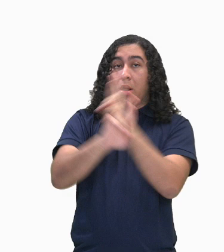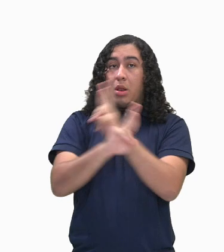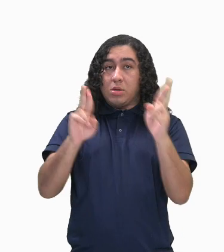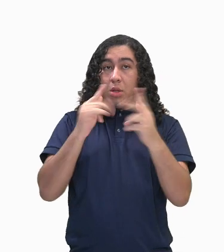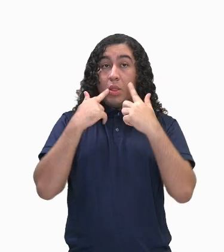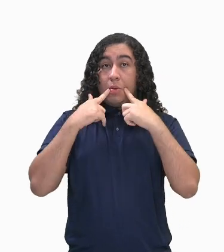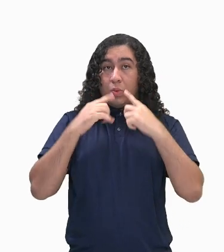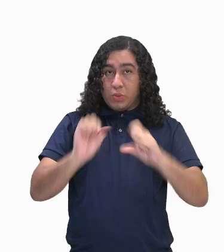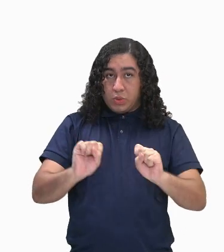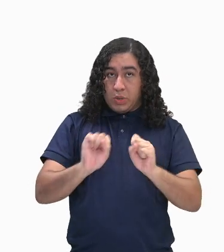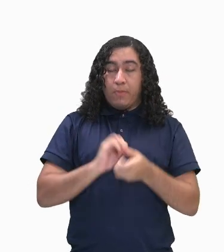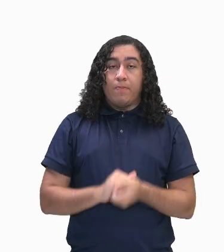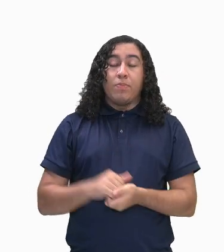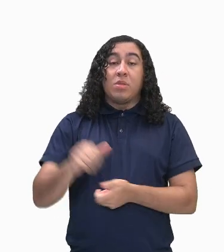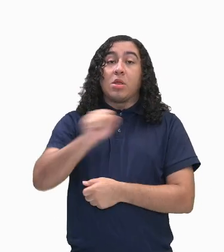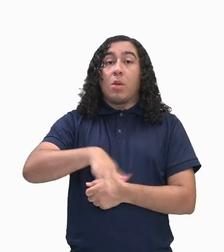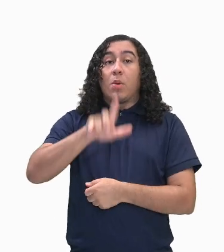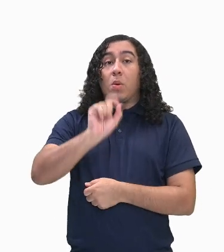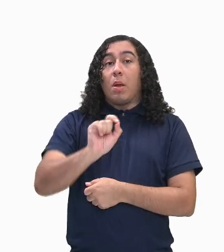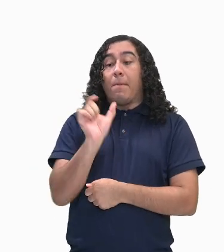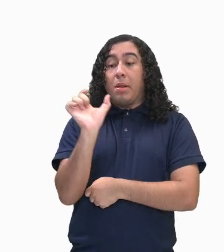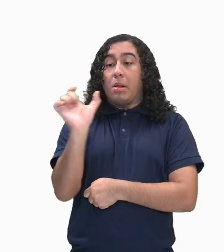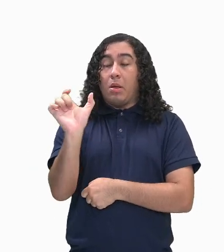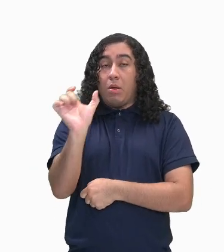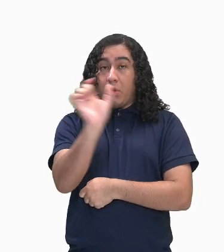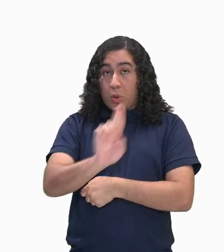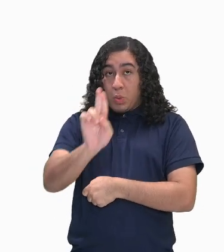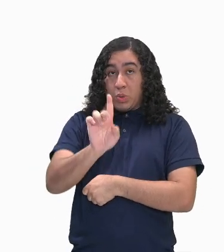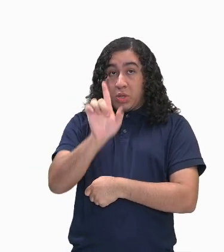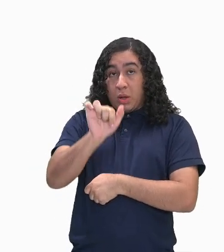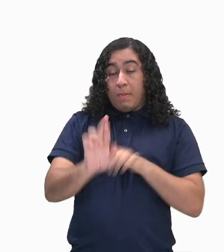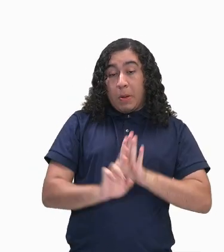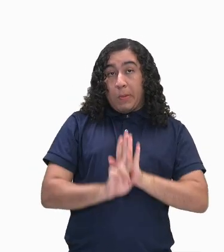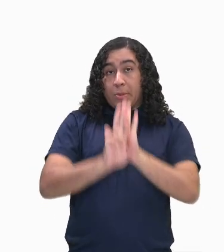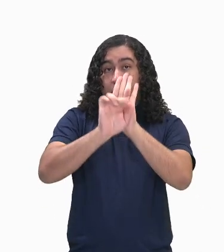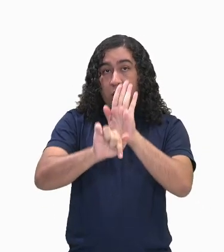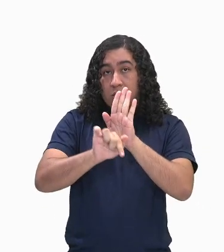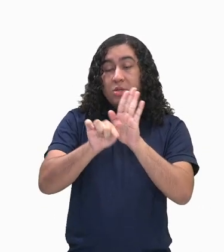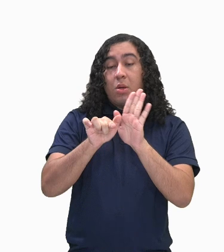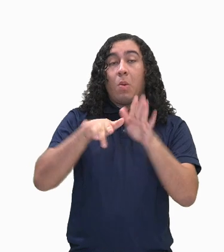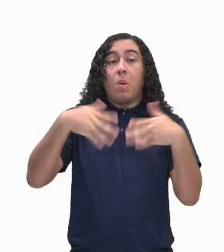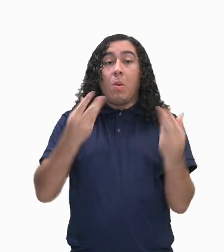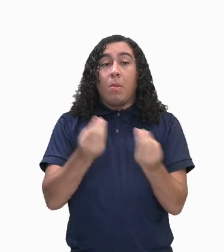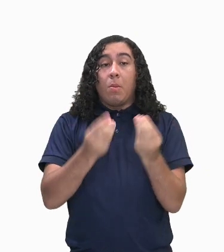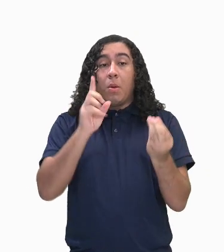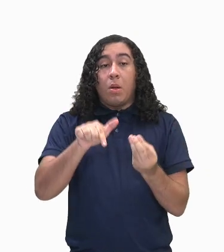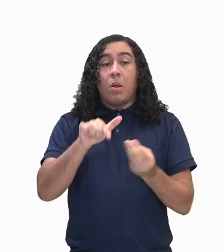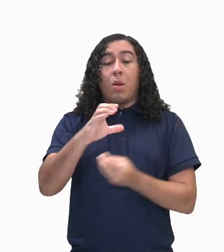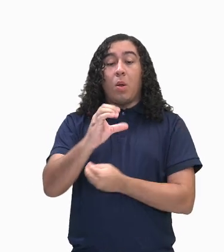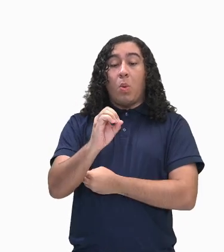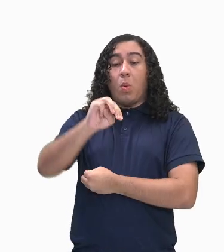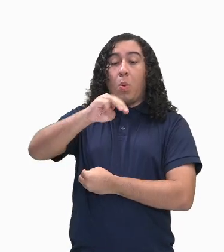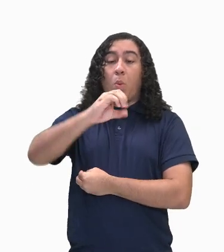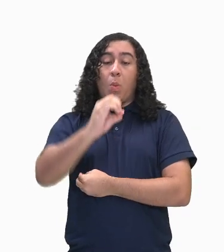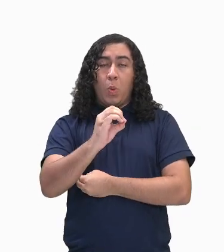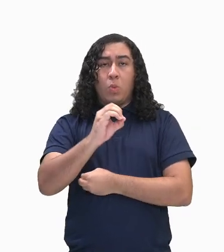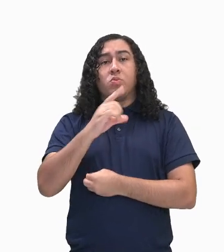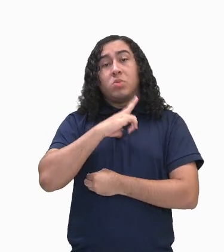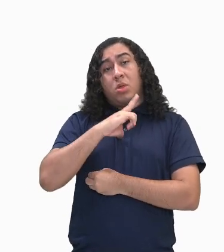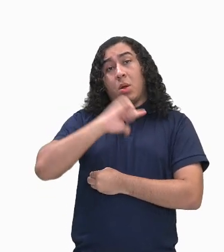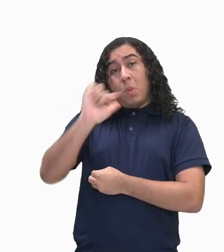Geralmente, a palavra usada nesse processo é o como, mas tem outros, como